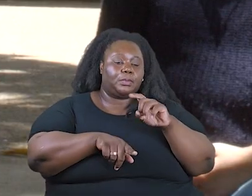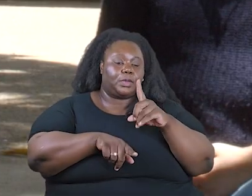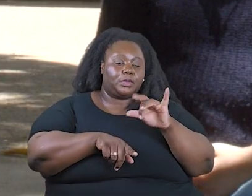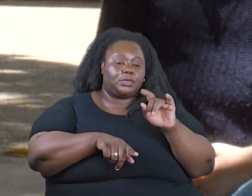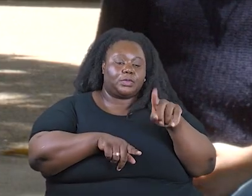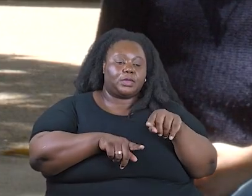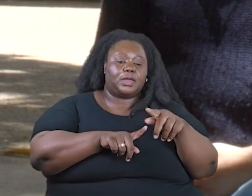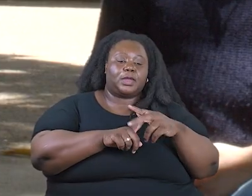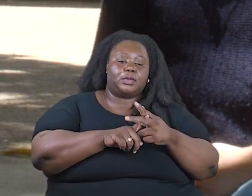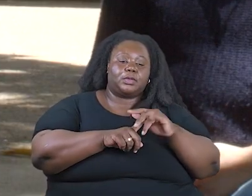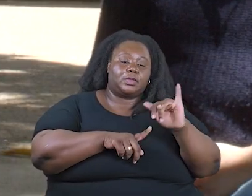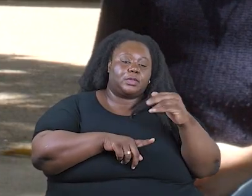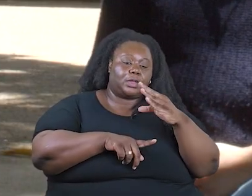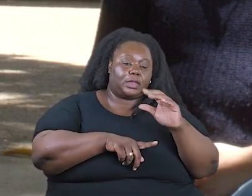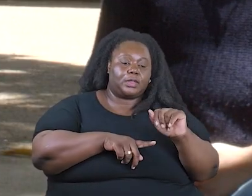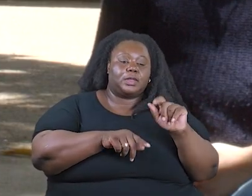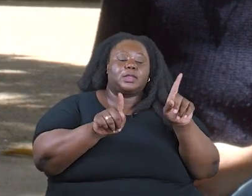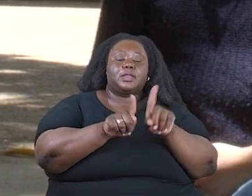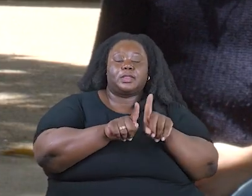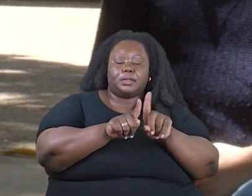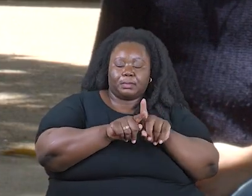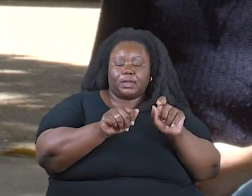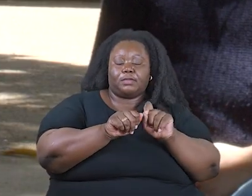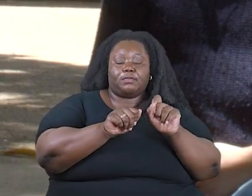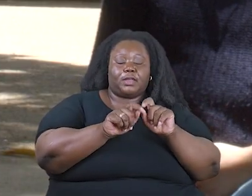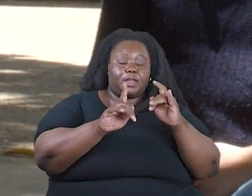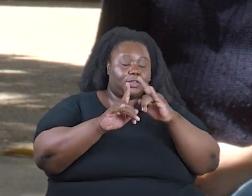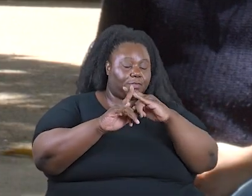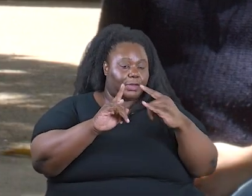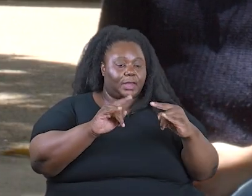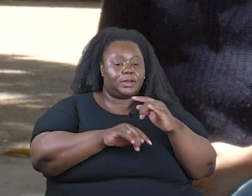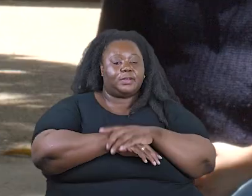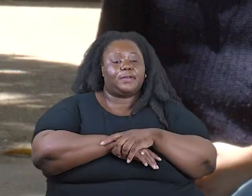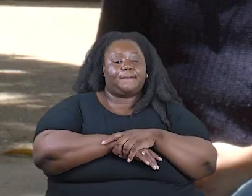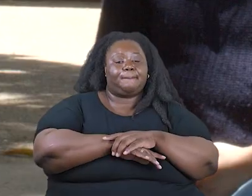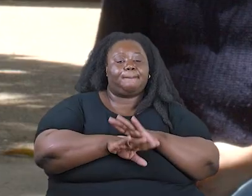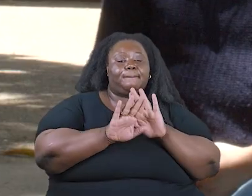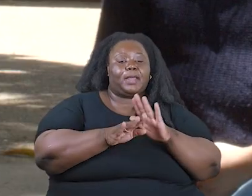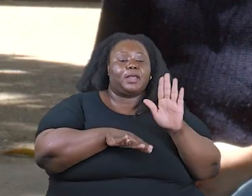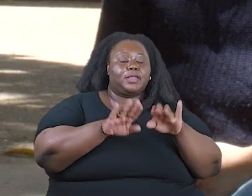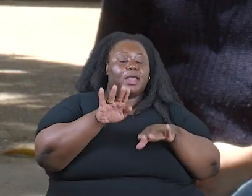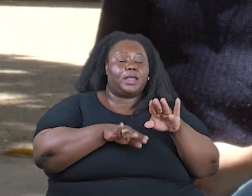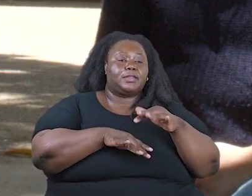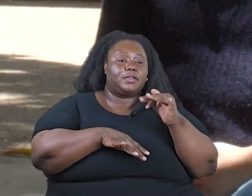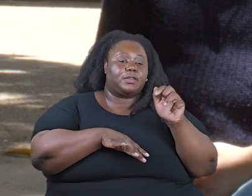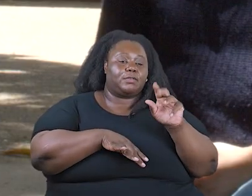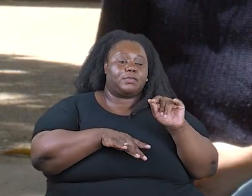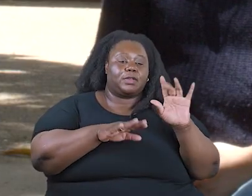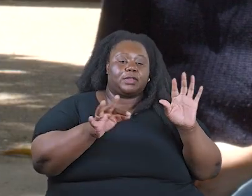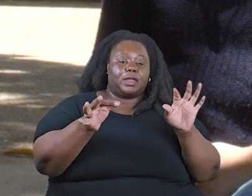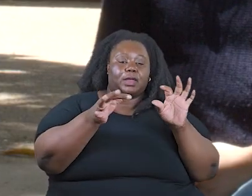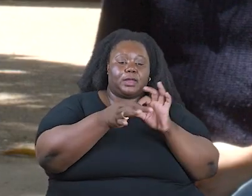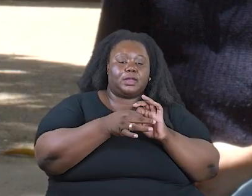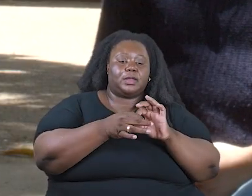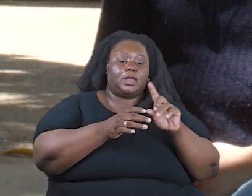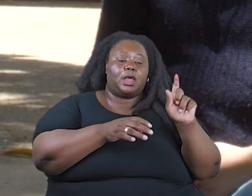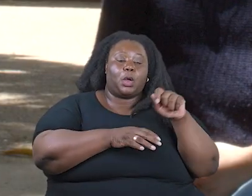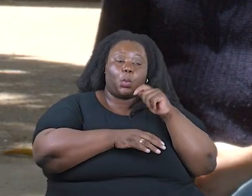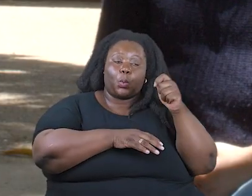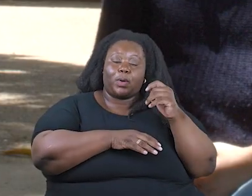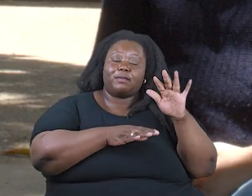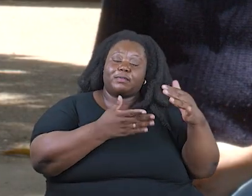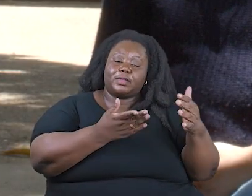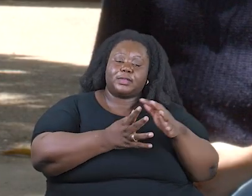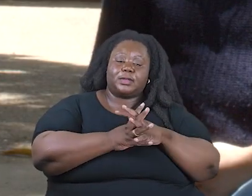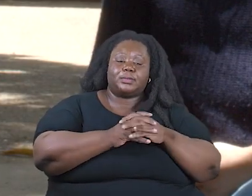Perdigão, que é um dos editores da Zica, que também faz feiras, mas às vezes a feira dele está vinculada a um